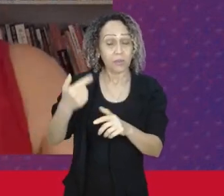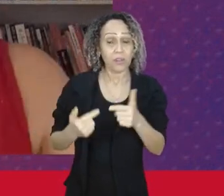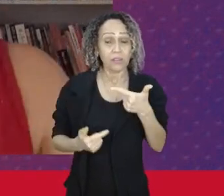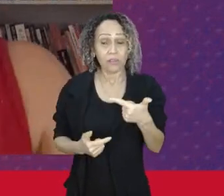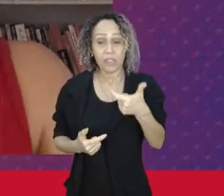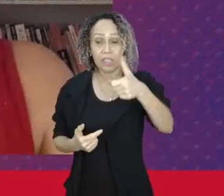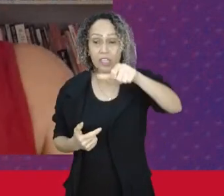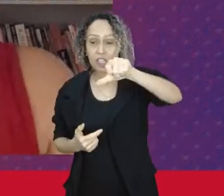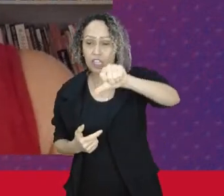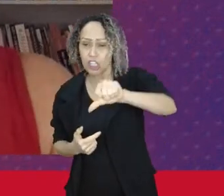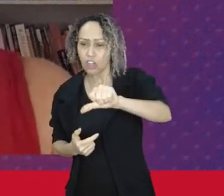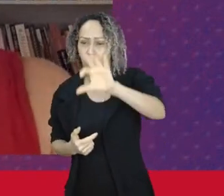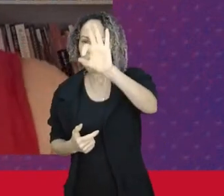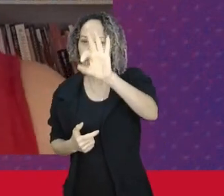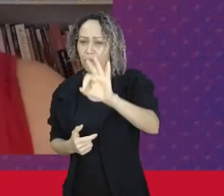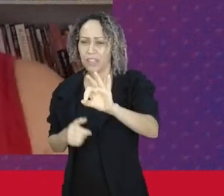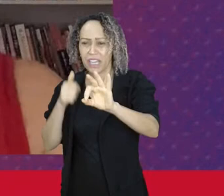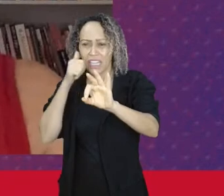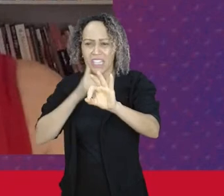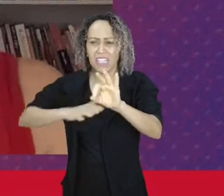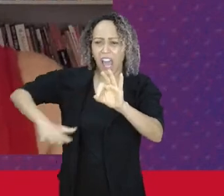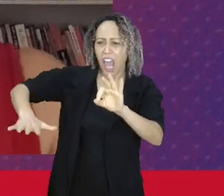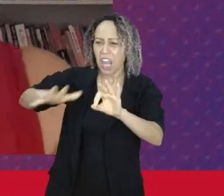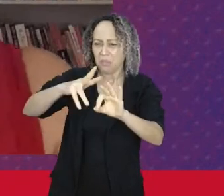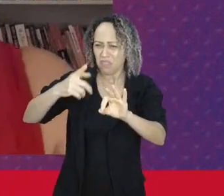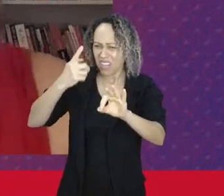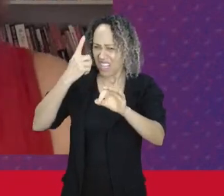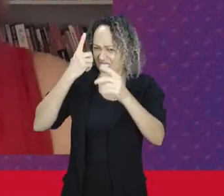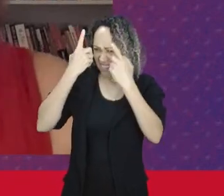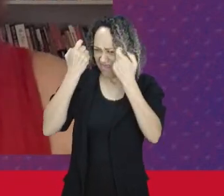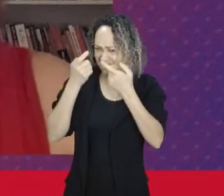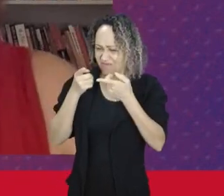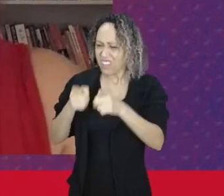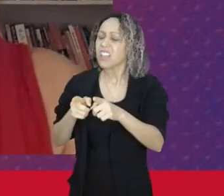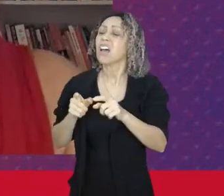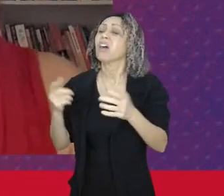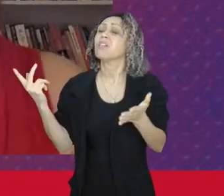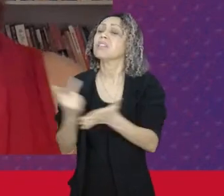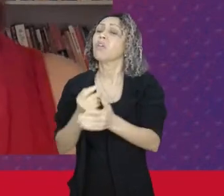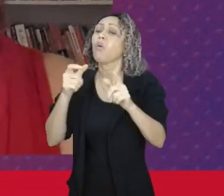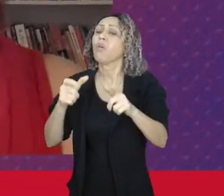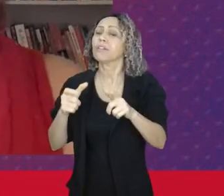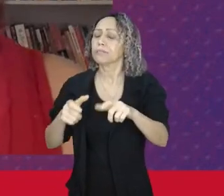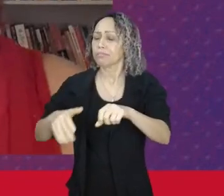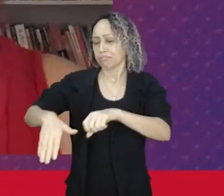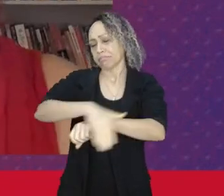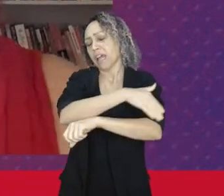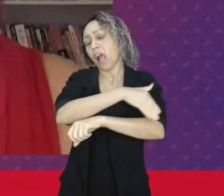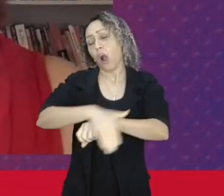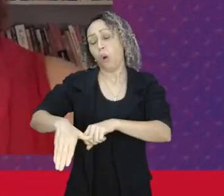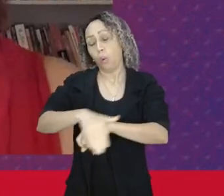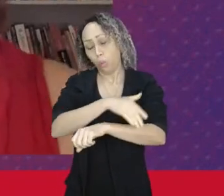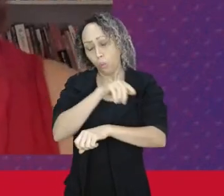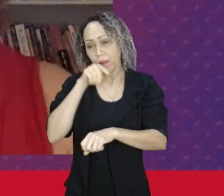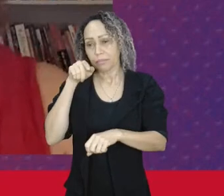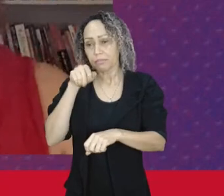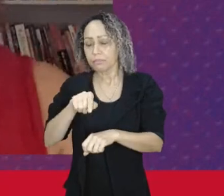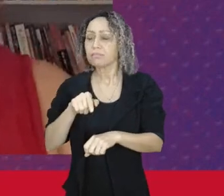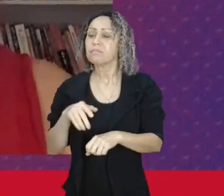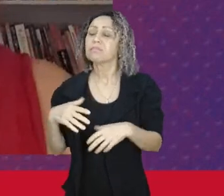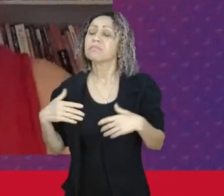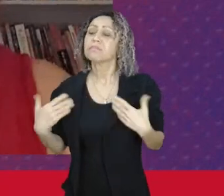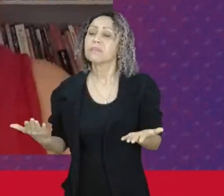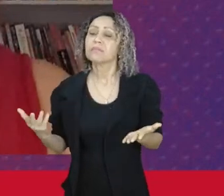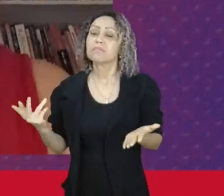29% das mulheres que sofreram agressões foi na rua. Então, isso faz o quê? Com que a